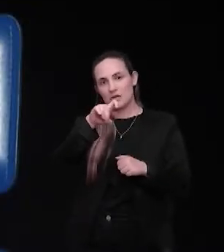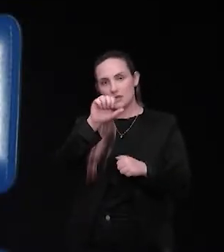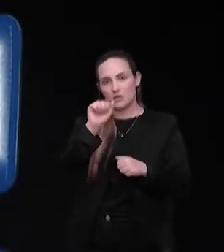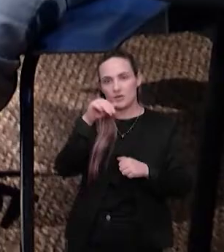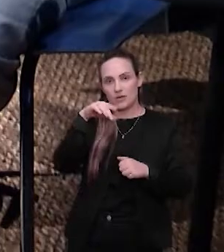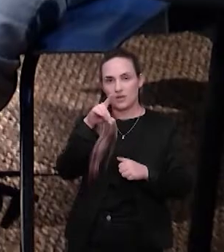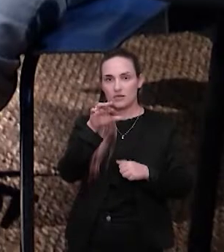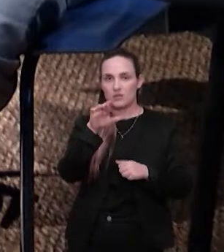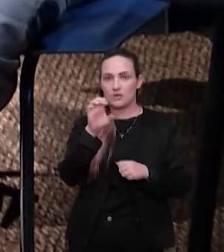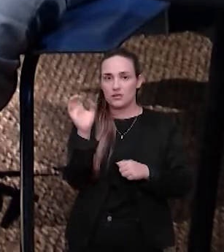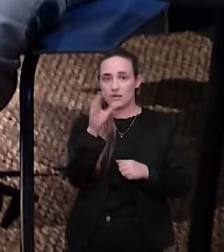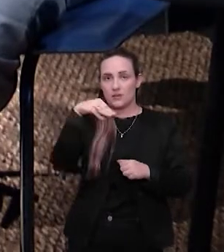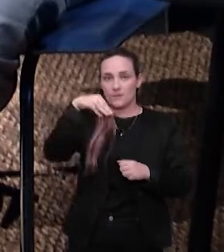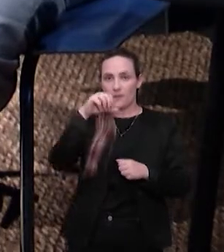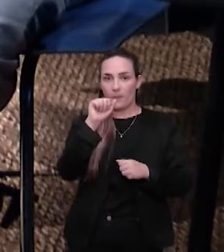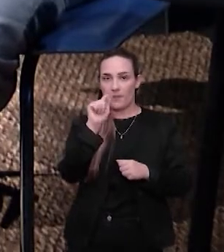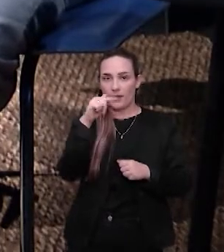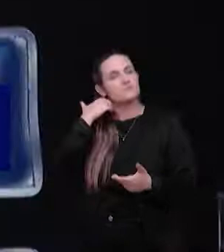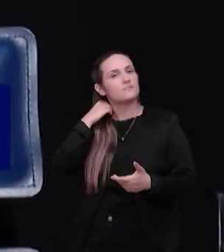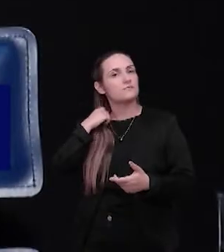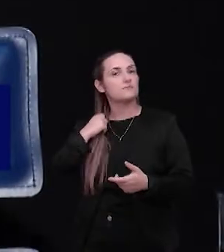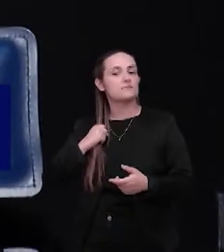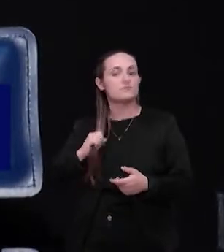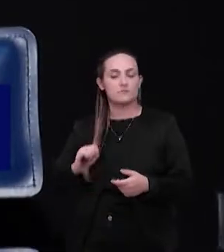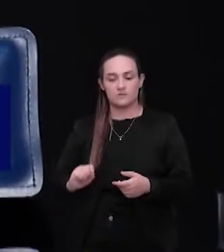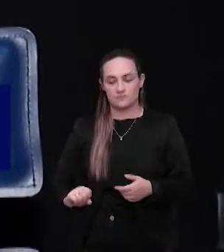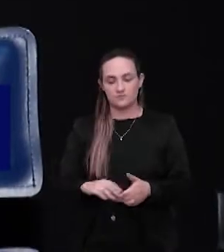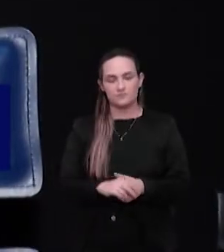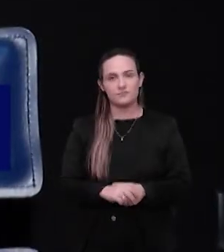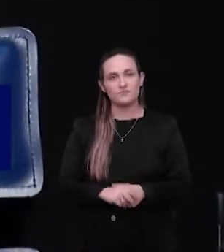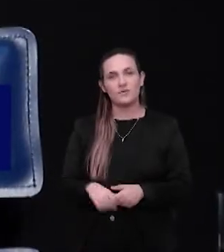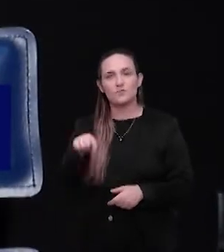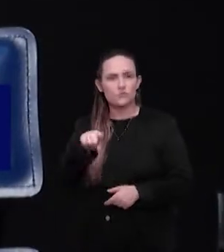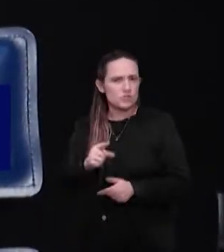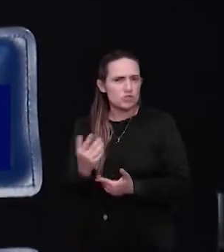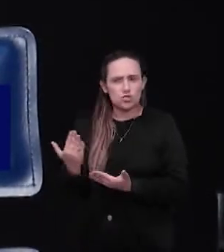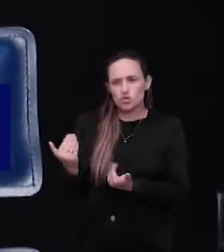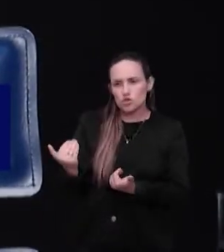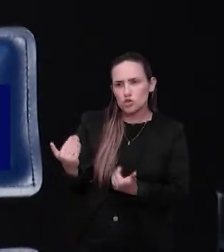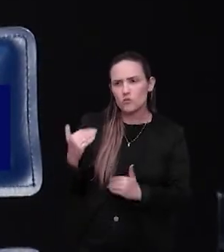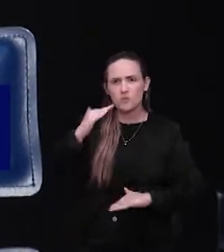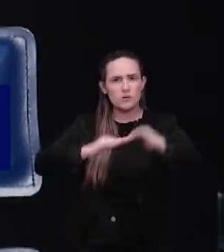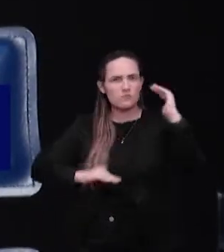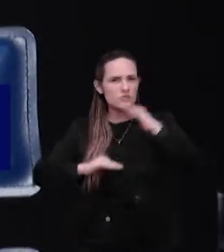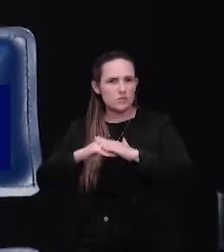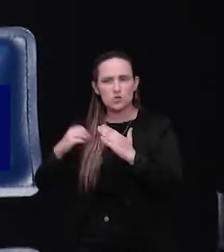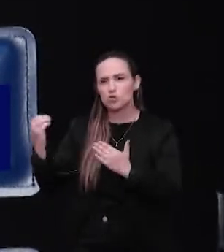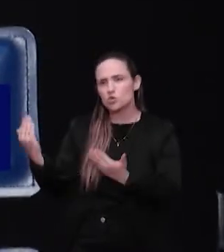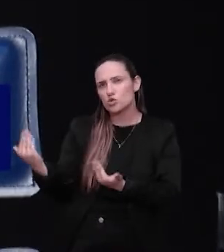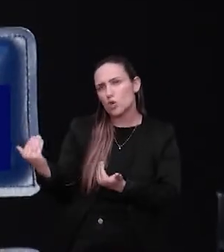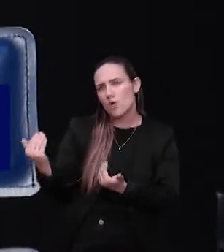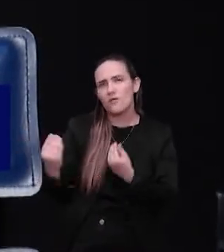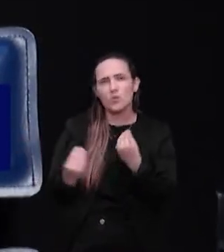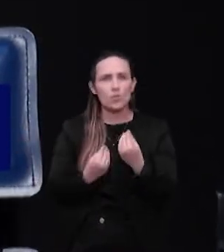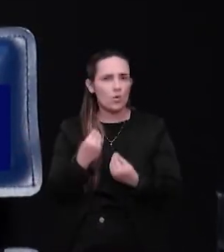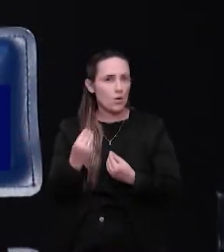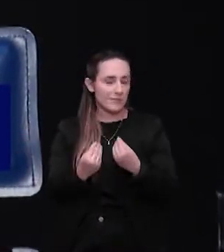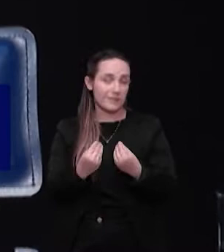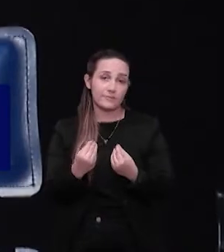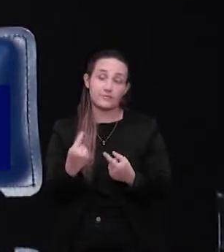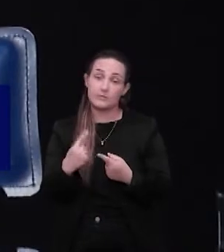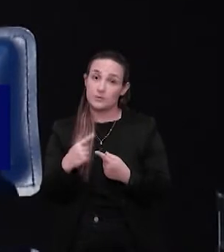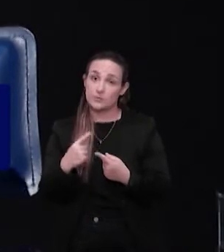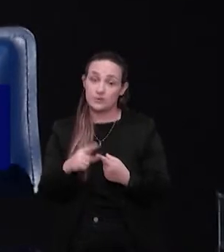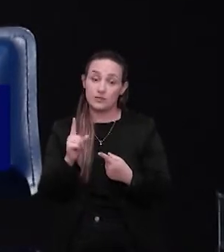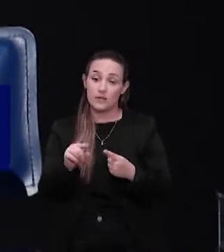Alexandre Magro, que é Procurador-Geral de Justiça. Você quer lembrar um pouco, você é um jovem promotor, chega na cidade do interior. Como é que é? Porque a